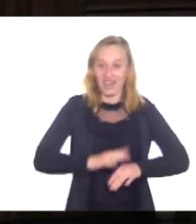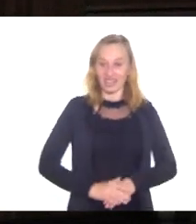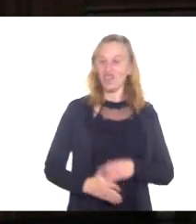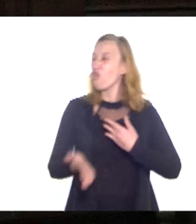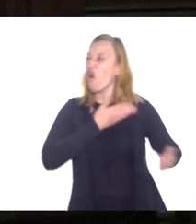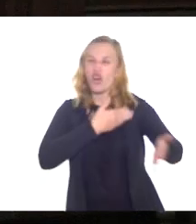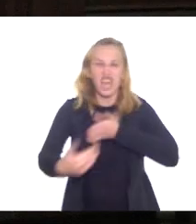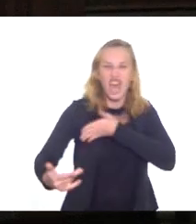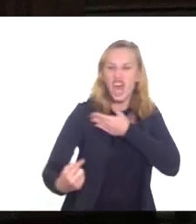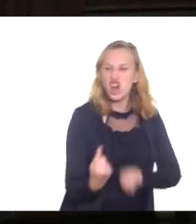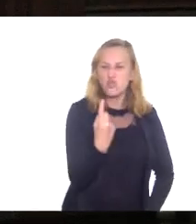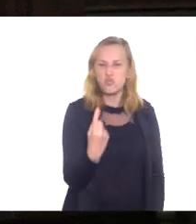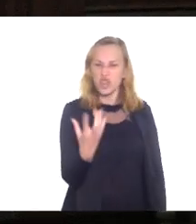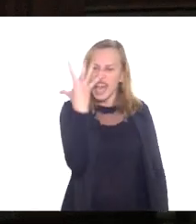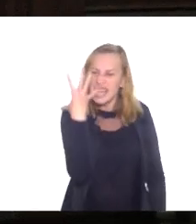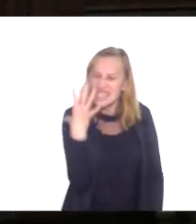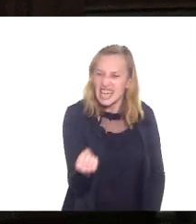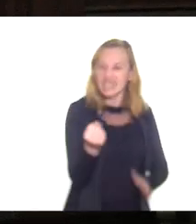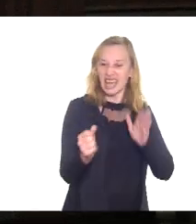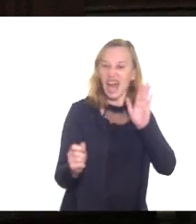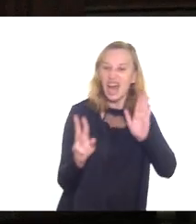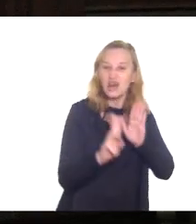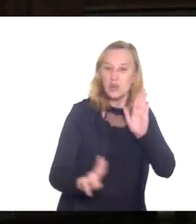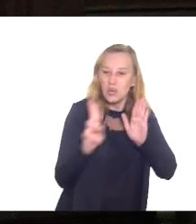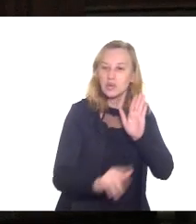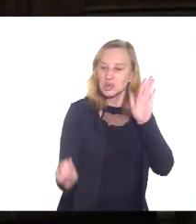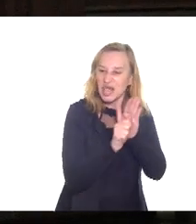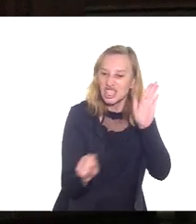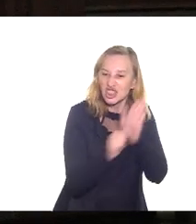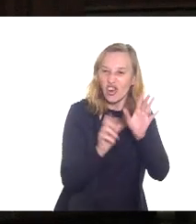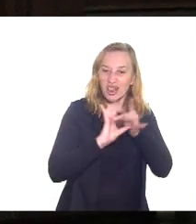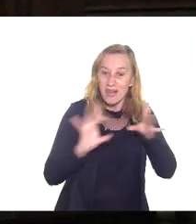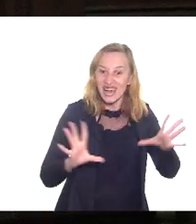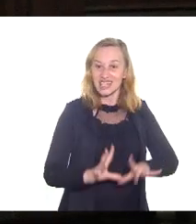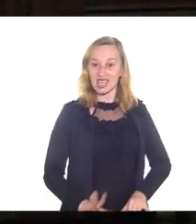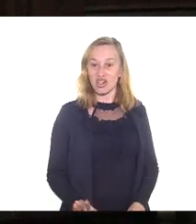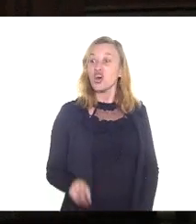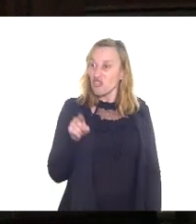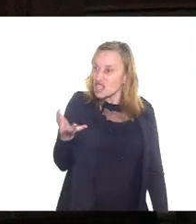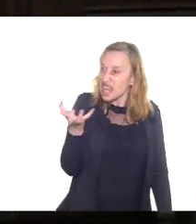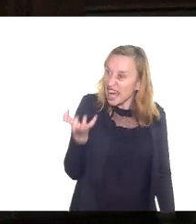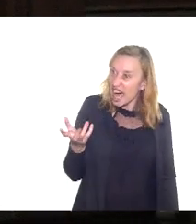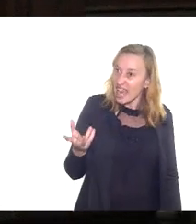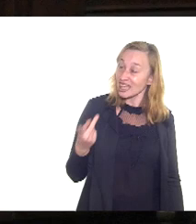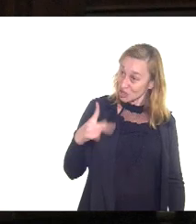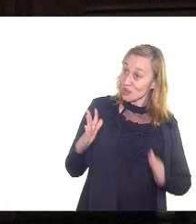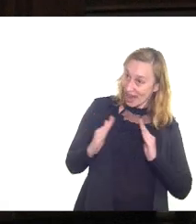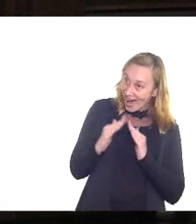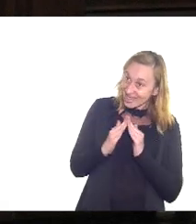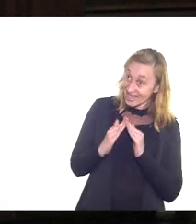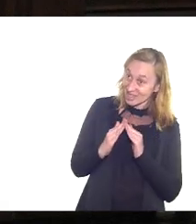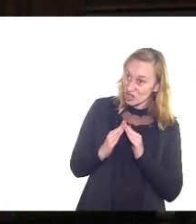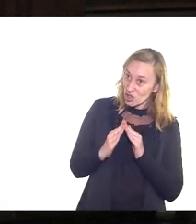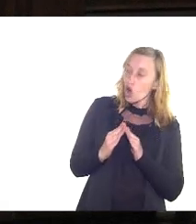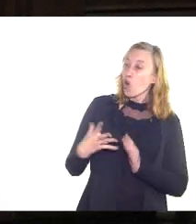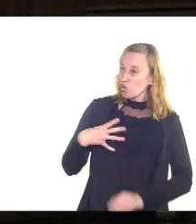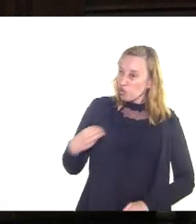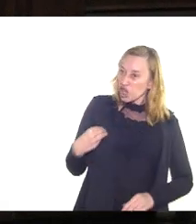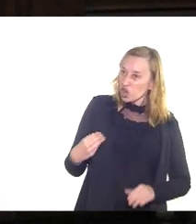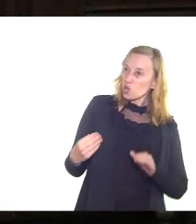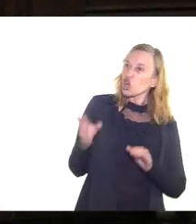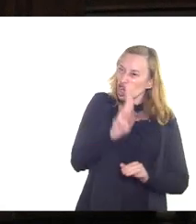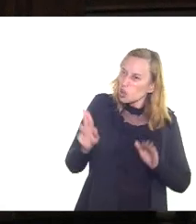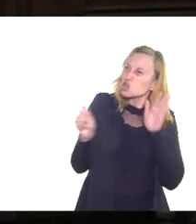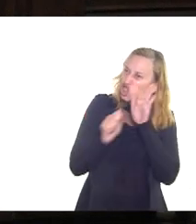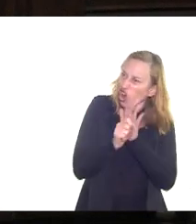Qualquer um que é a favor da legalização das drogas, você queria ter na sua casa um filho